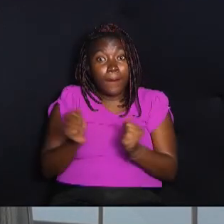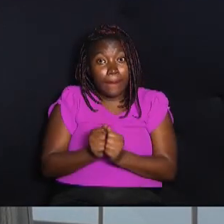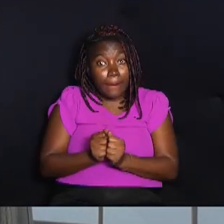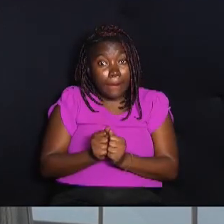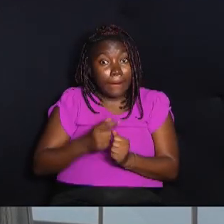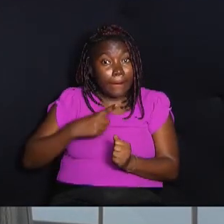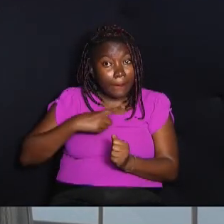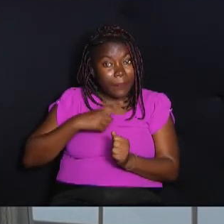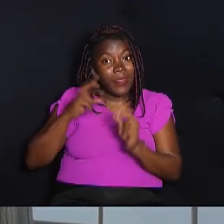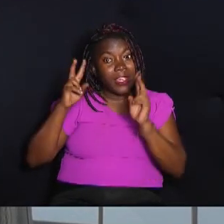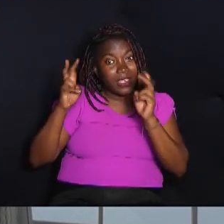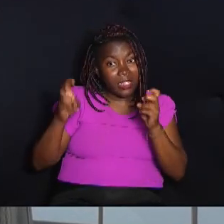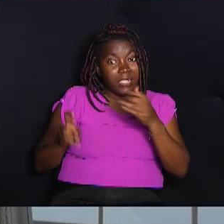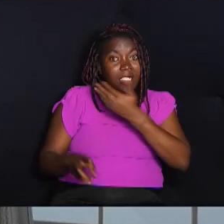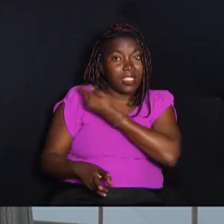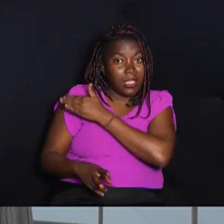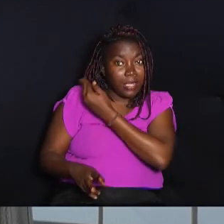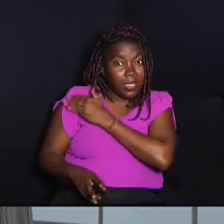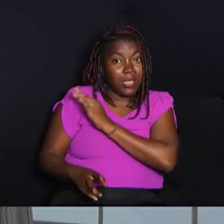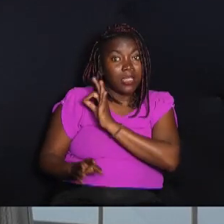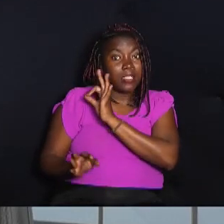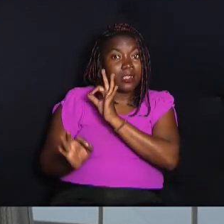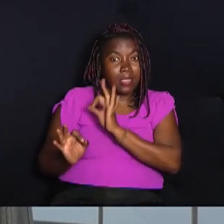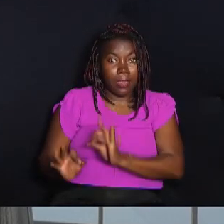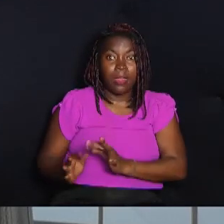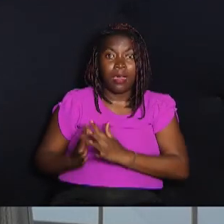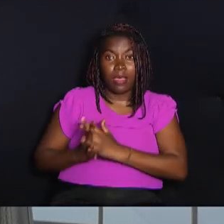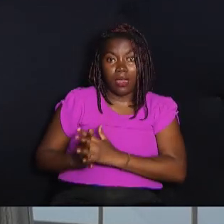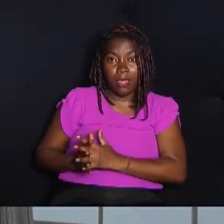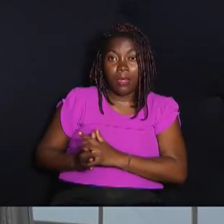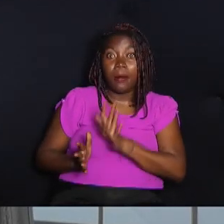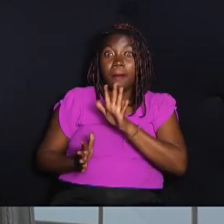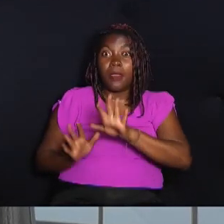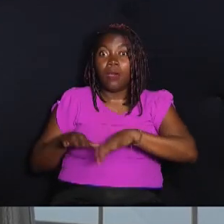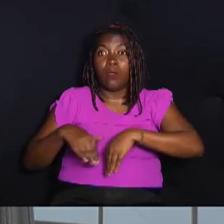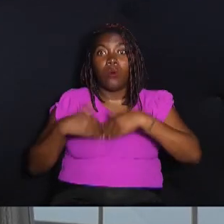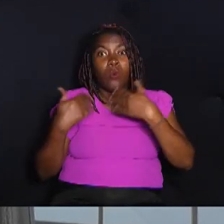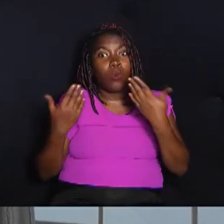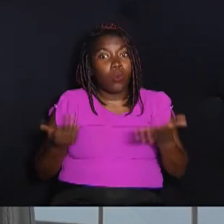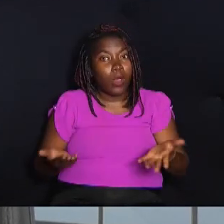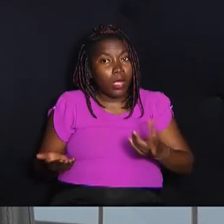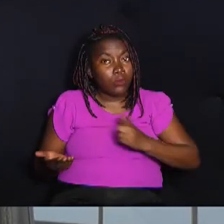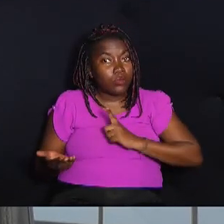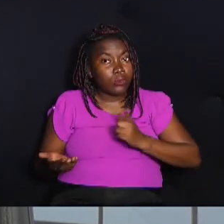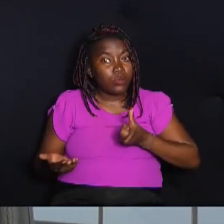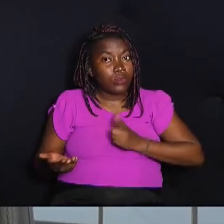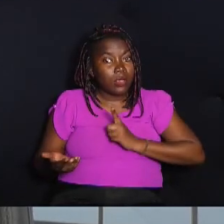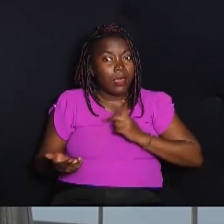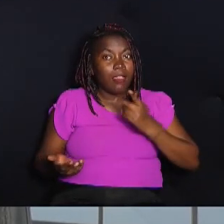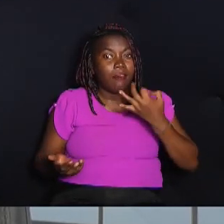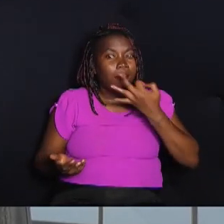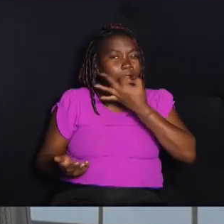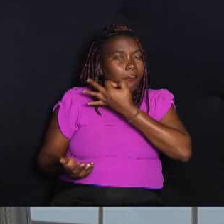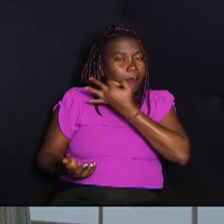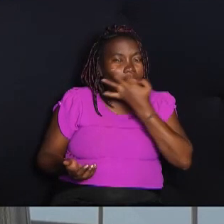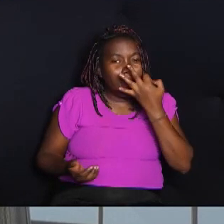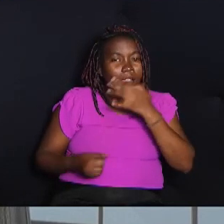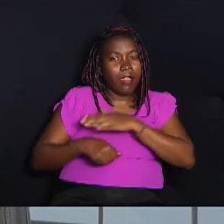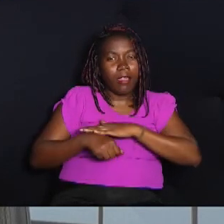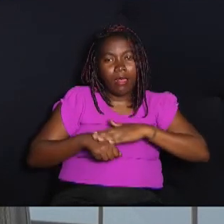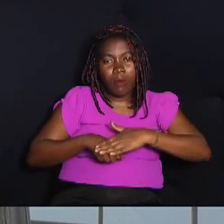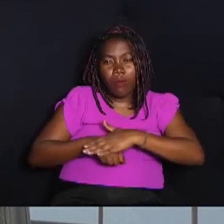questão do preconceito, que com certeza atrapalha, mas quando a gente tem a fala, a conversa